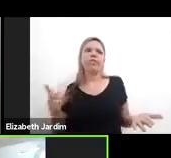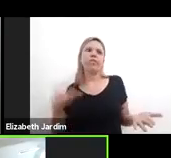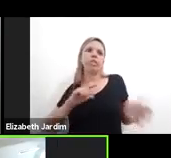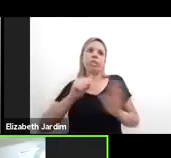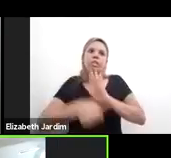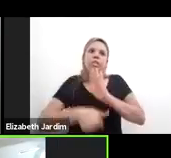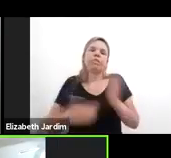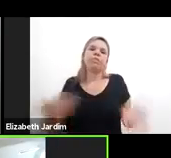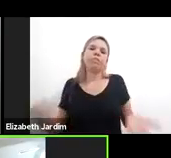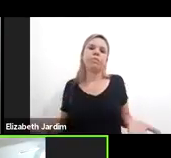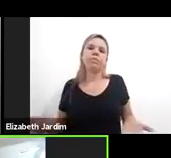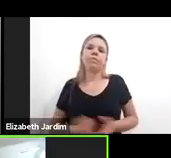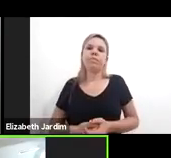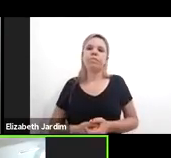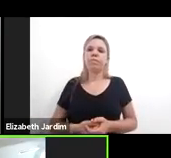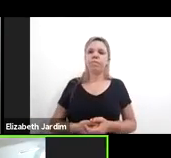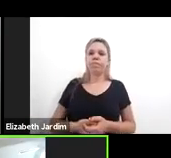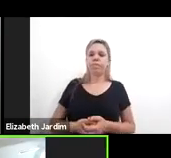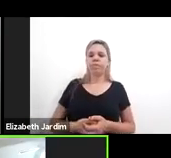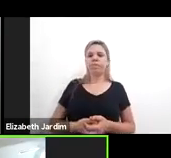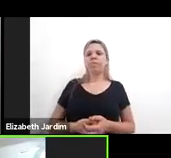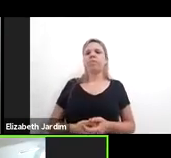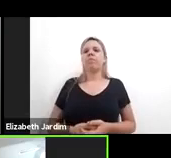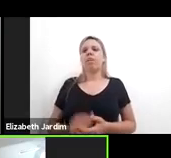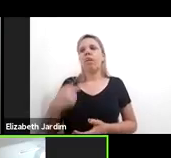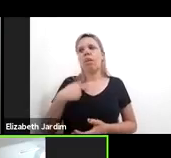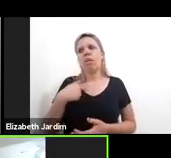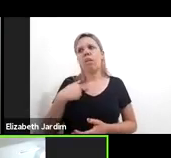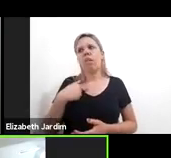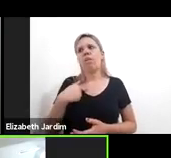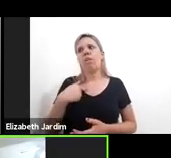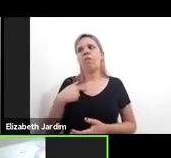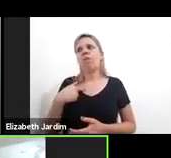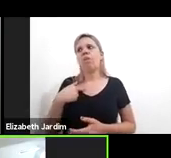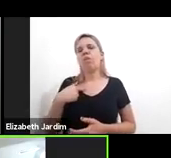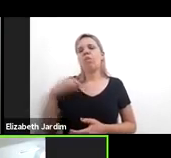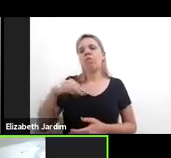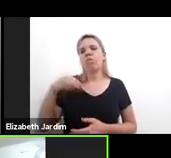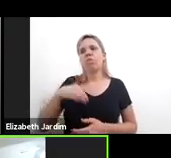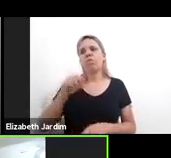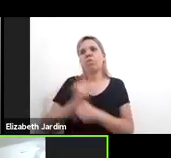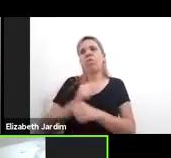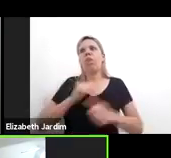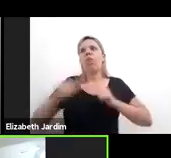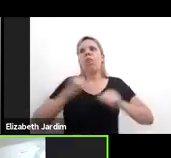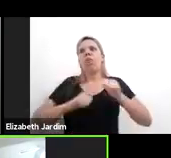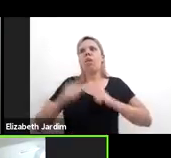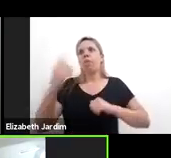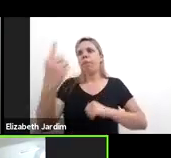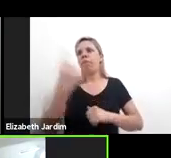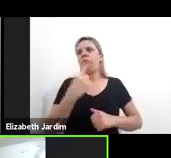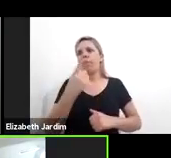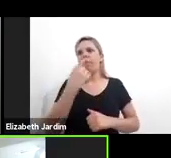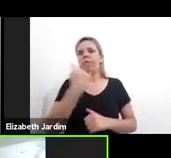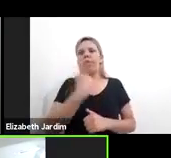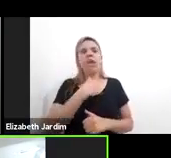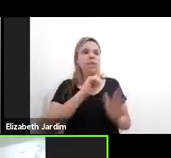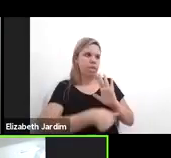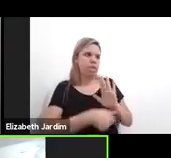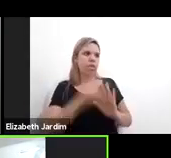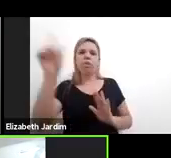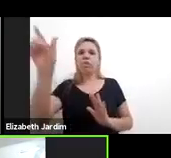Down, e só que aí eu fiquei alguns minutos, aqueles terríveis, que um vem e fala tem síndrome de Down, o outro